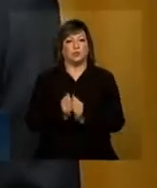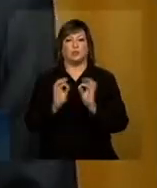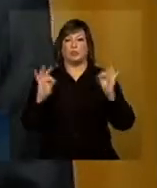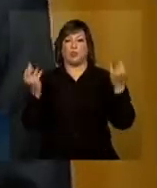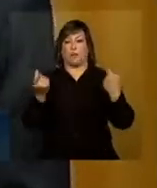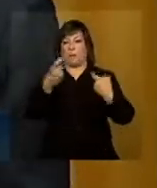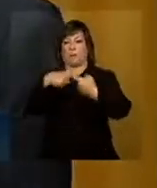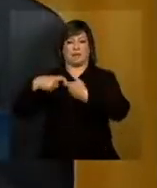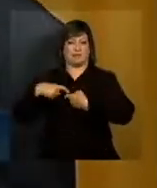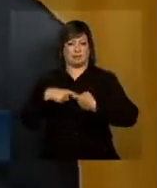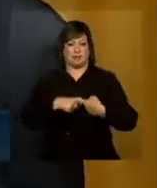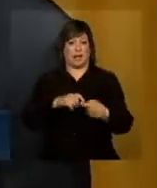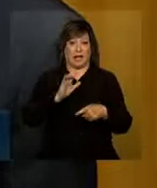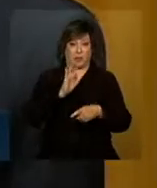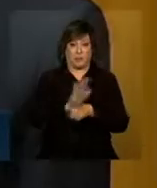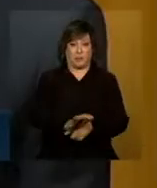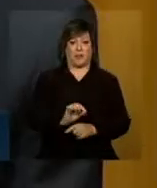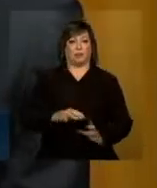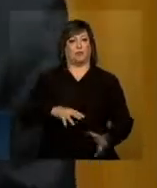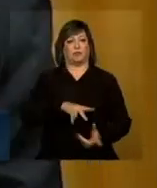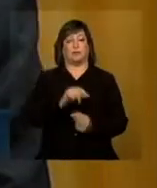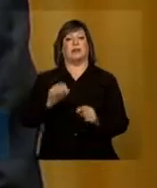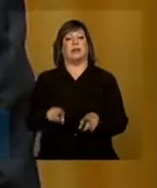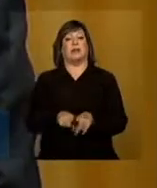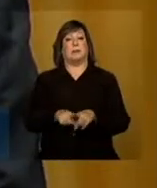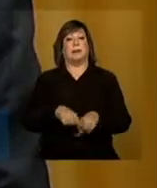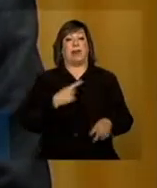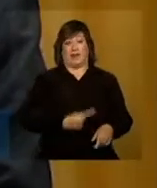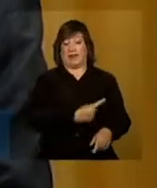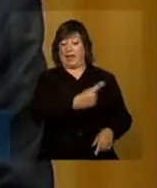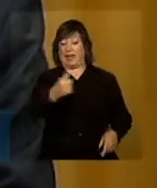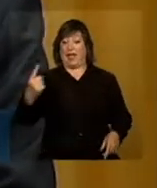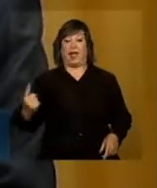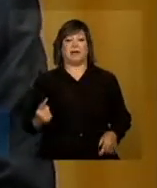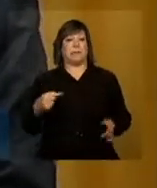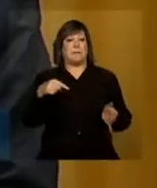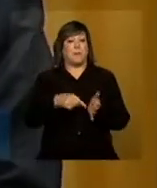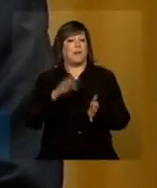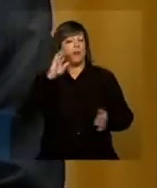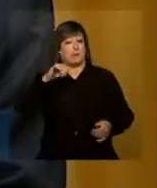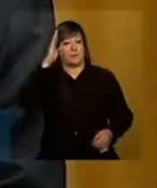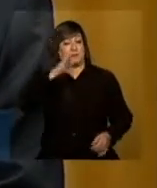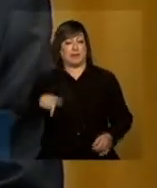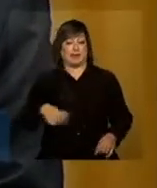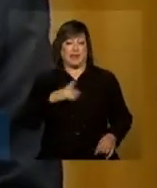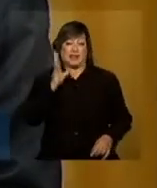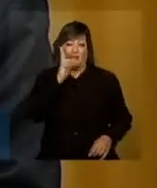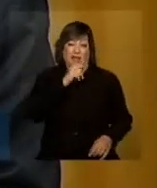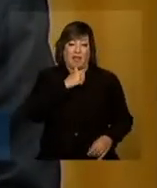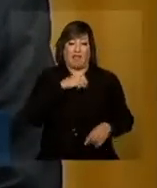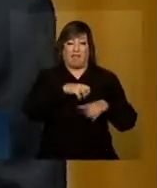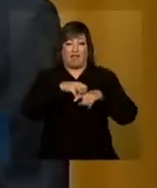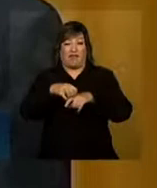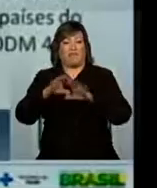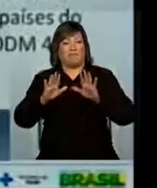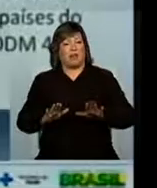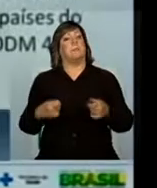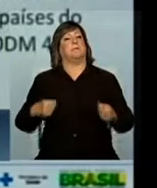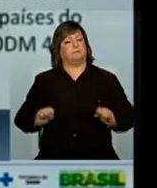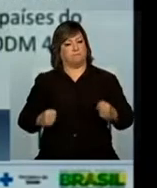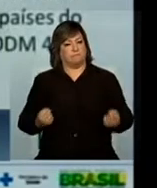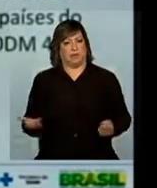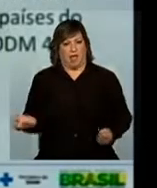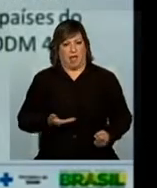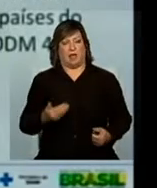só de cooperar internacionalmente, mas de, em cada ponto do Brasil em que isso está mais lento, a gente centrar esforços